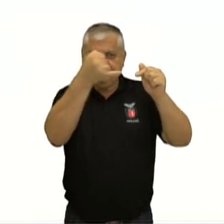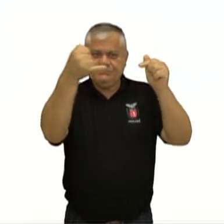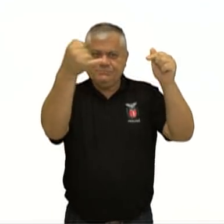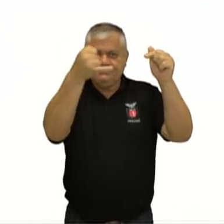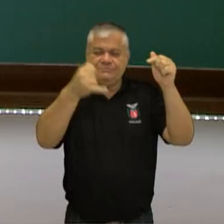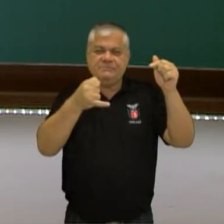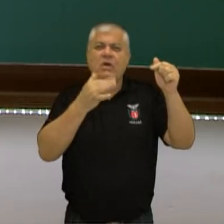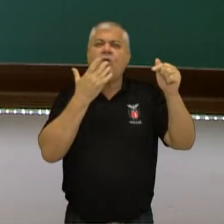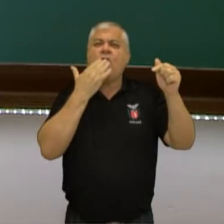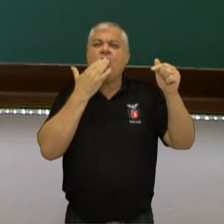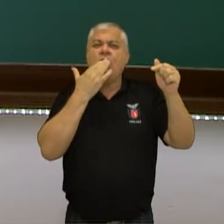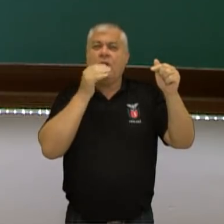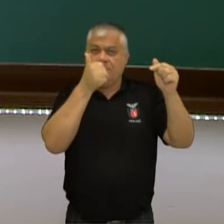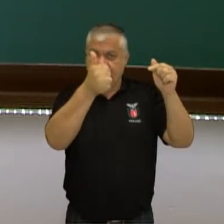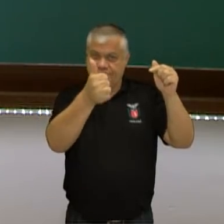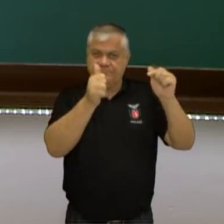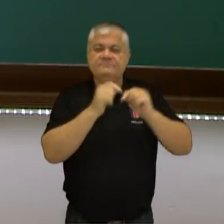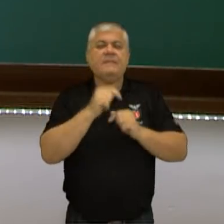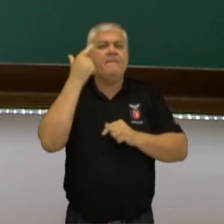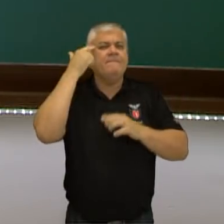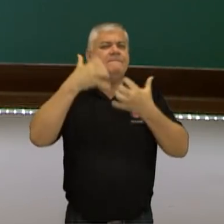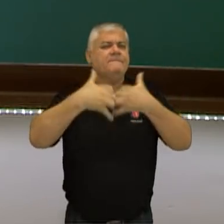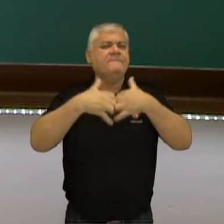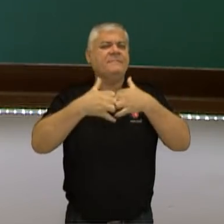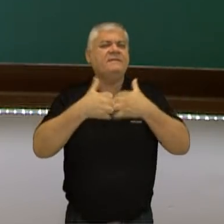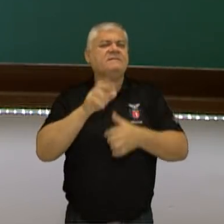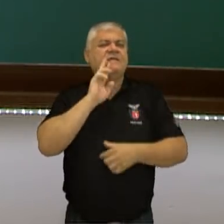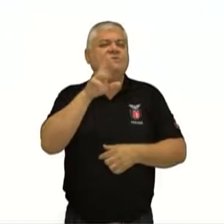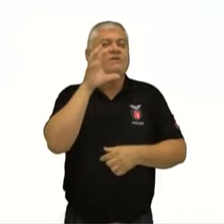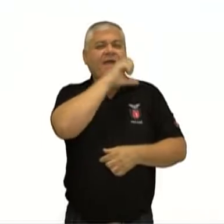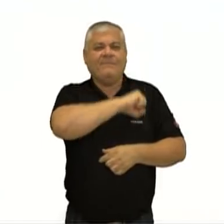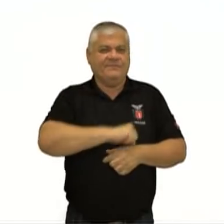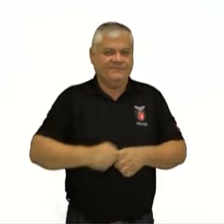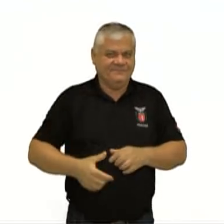pintadas. Pronto, já dei minha dica. Pense rápido e a gente já volta com a resposta.